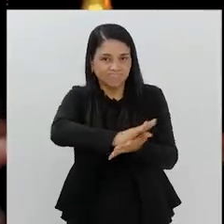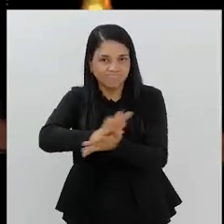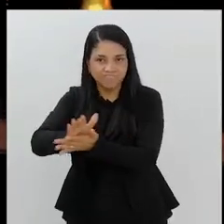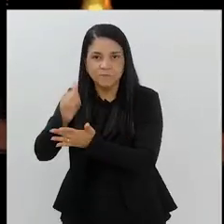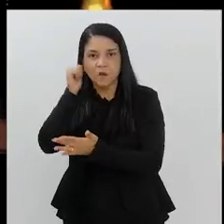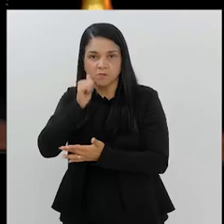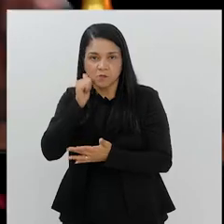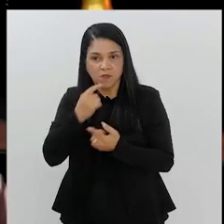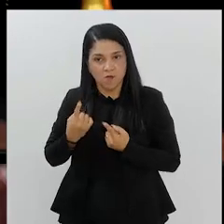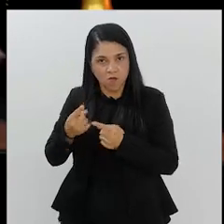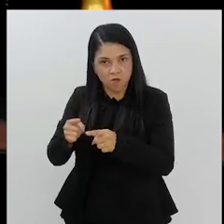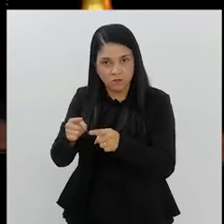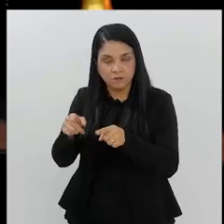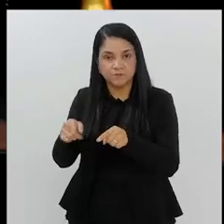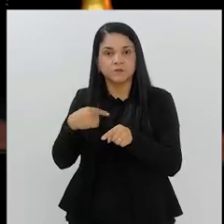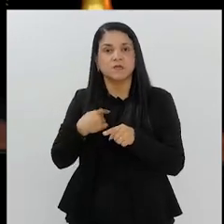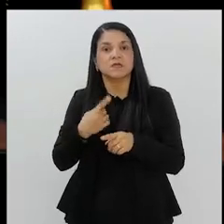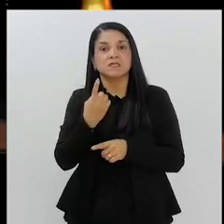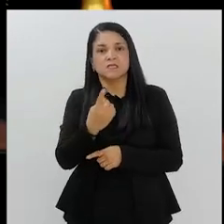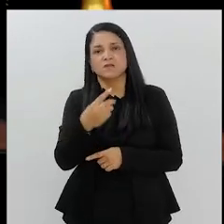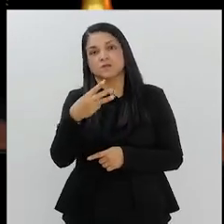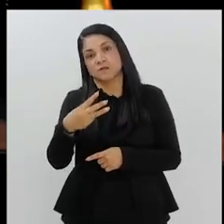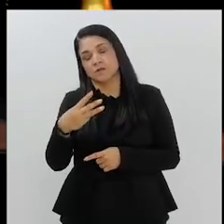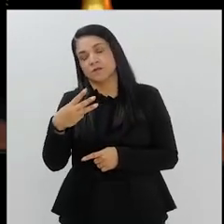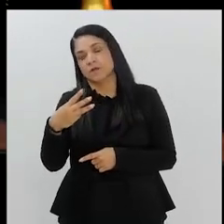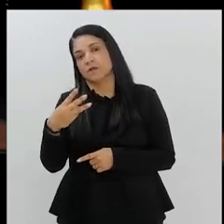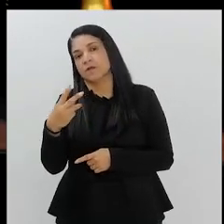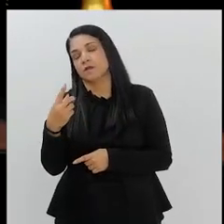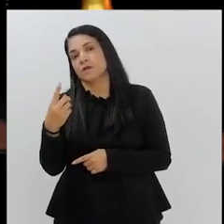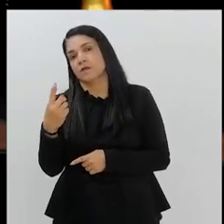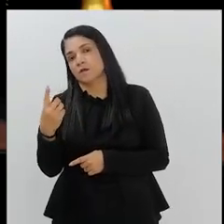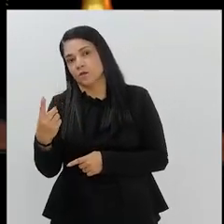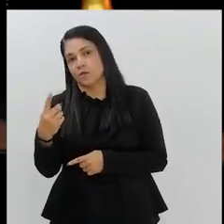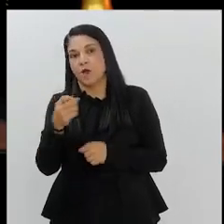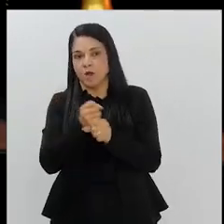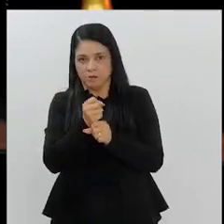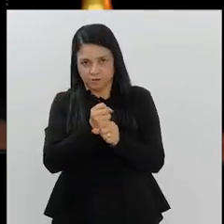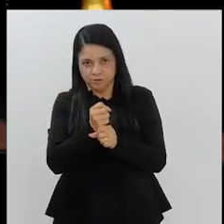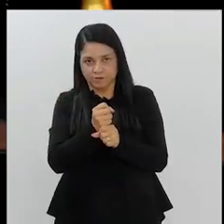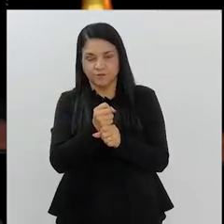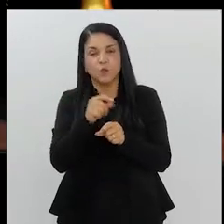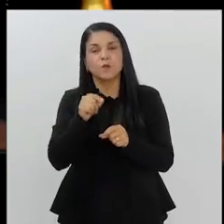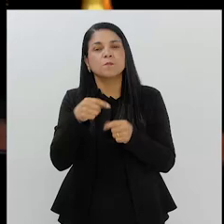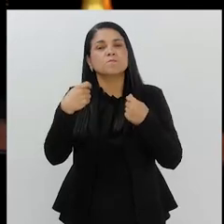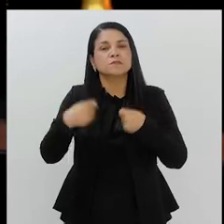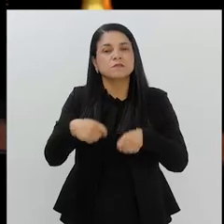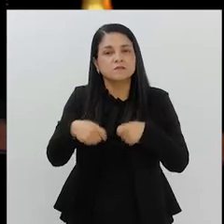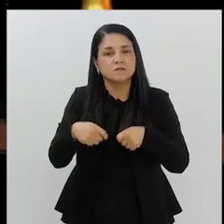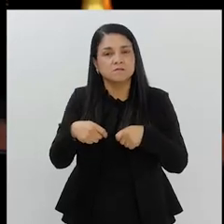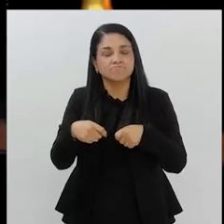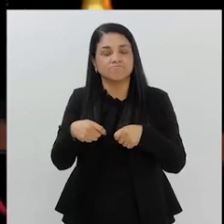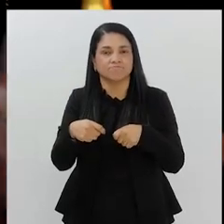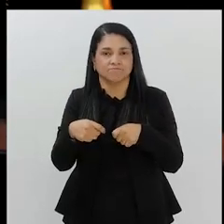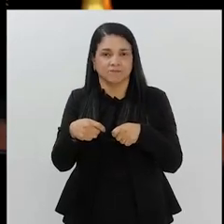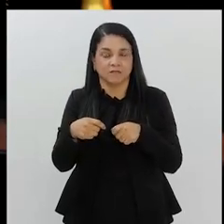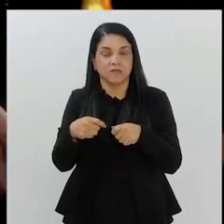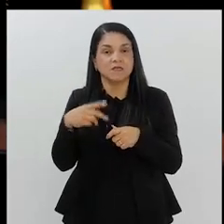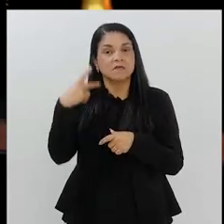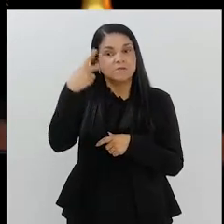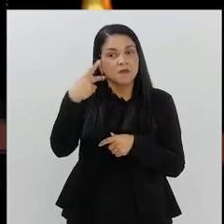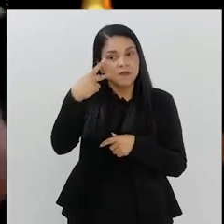gente projeta 134 anos para que a gente alcance a Equidade salarial O que que a gente precisa nesse cenário